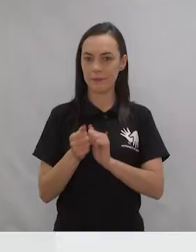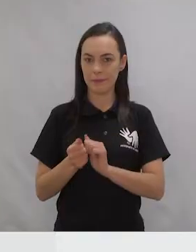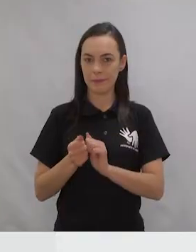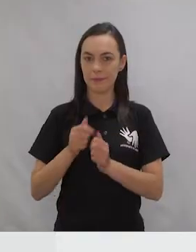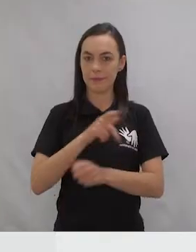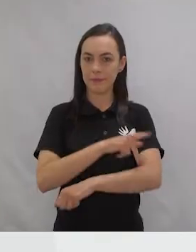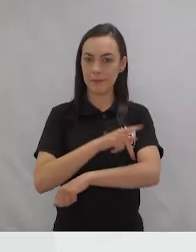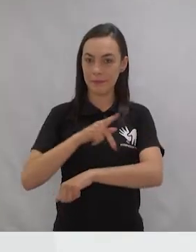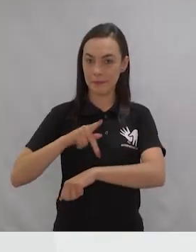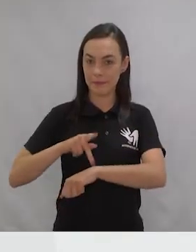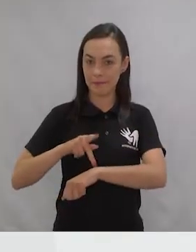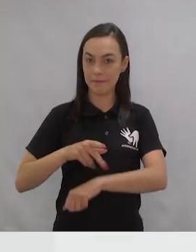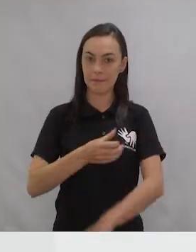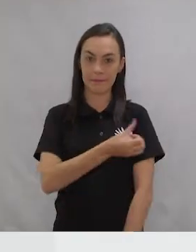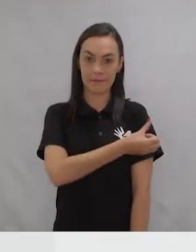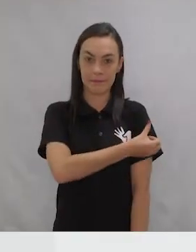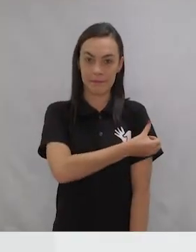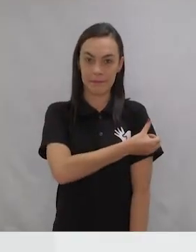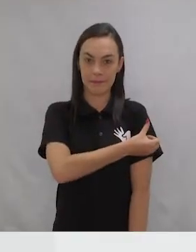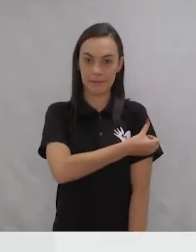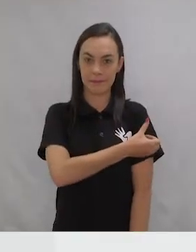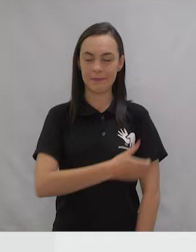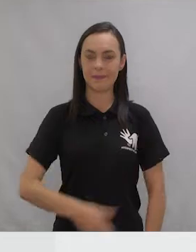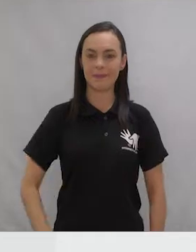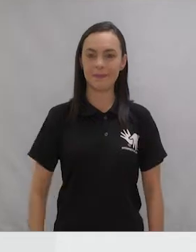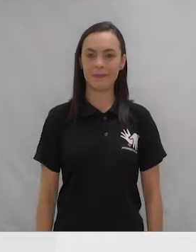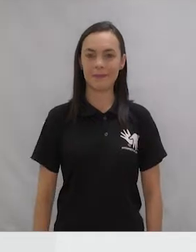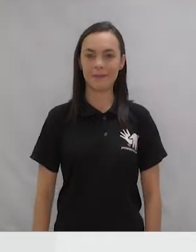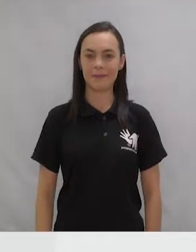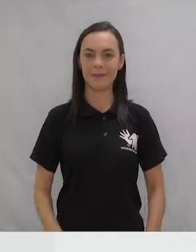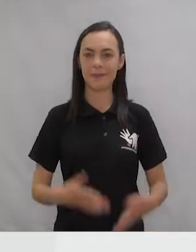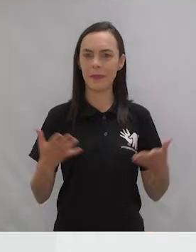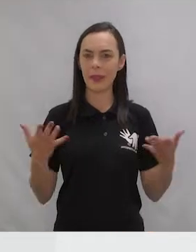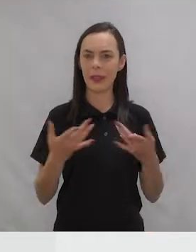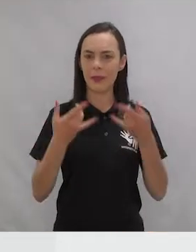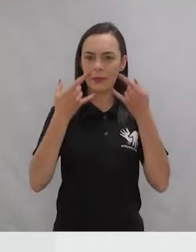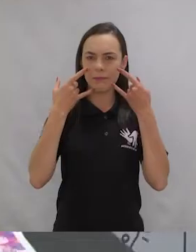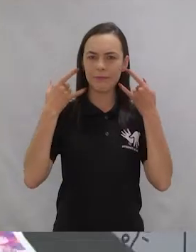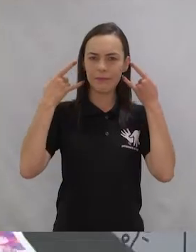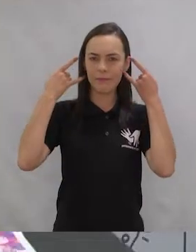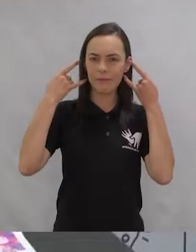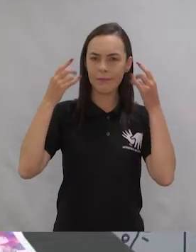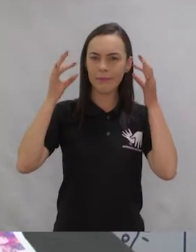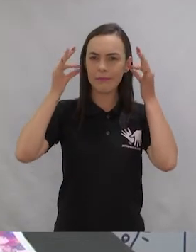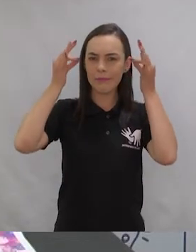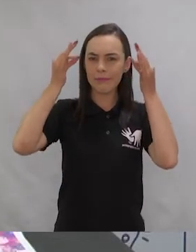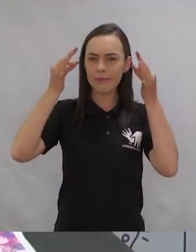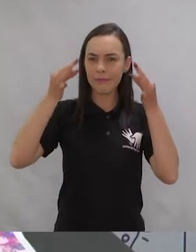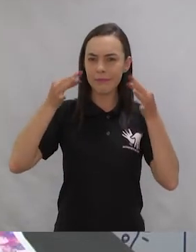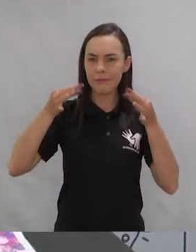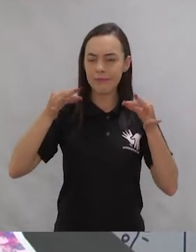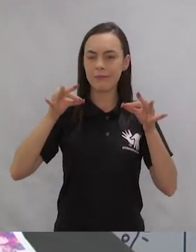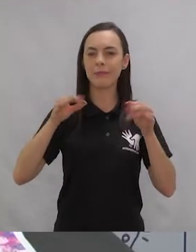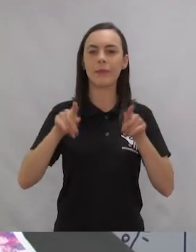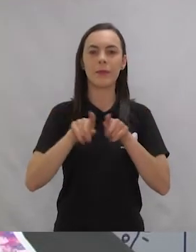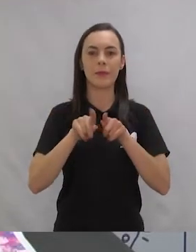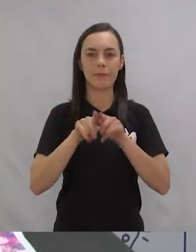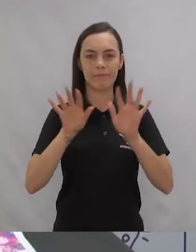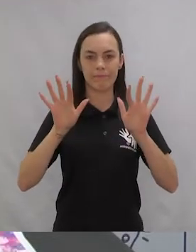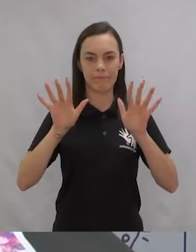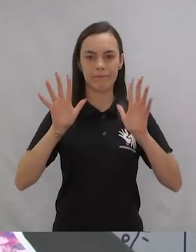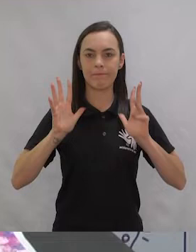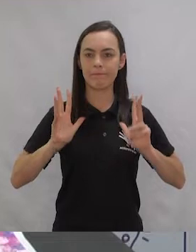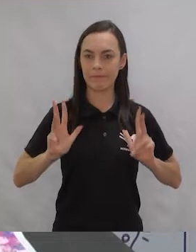Adequação Pedagógica para o sexto ano. Tirando a minha máscara, fazendo a higienização